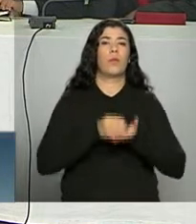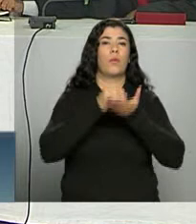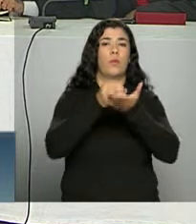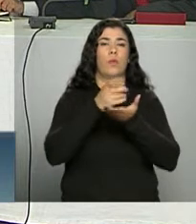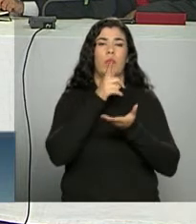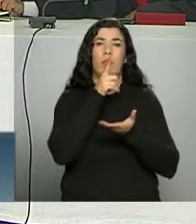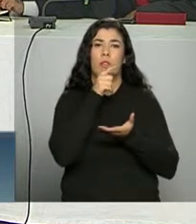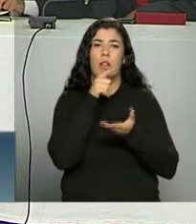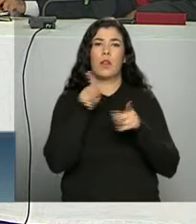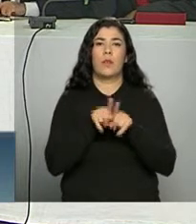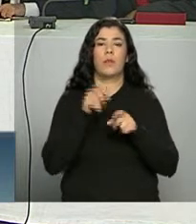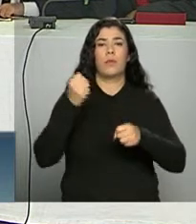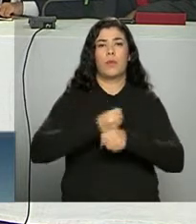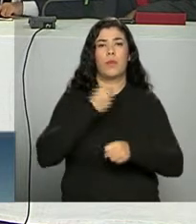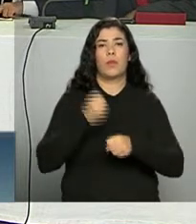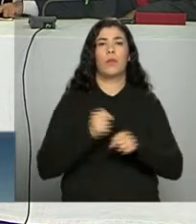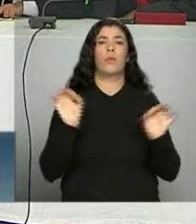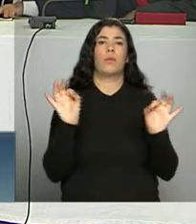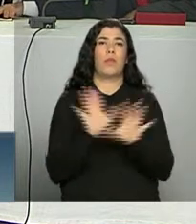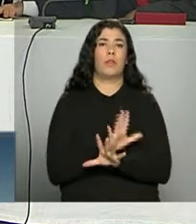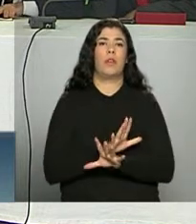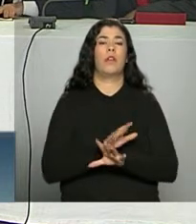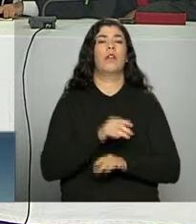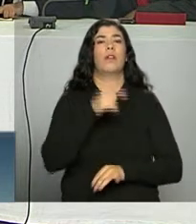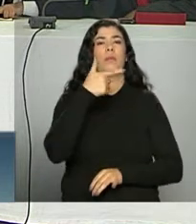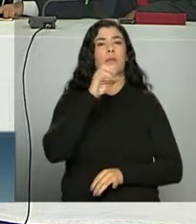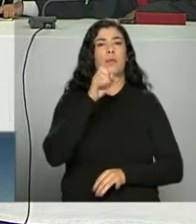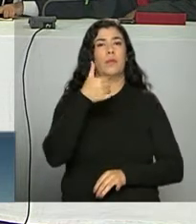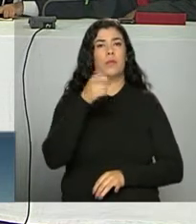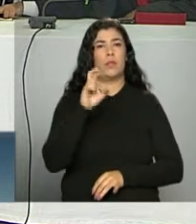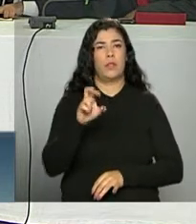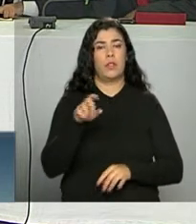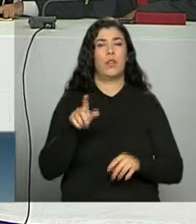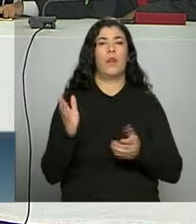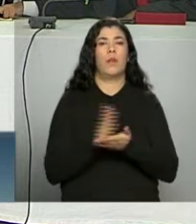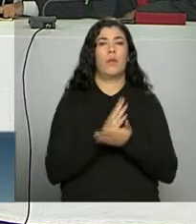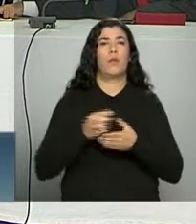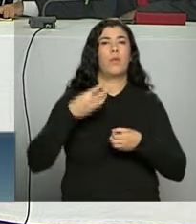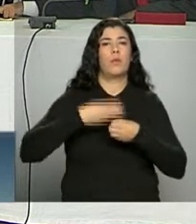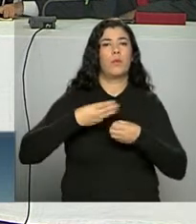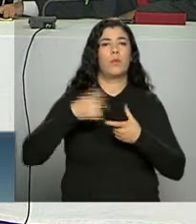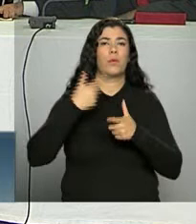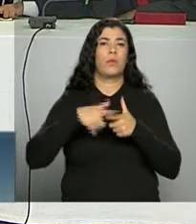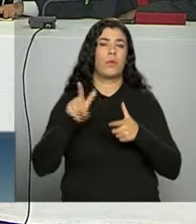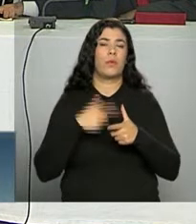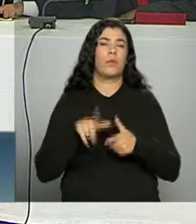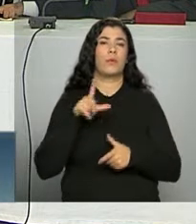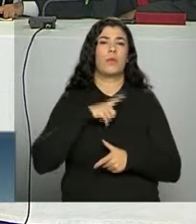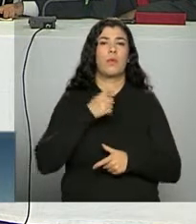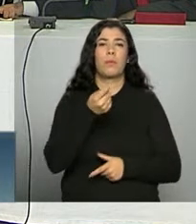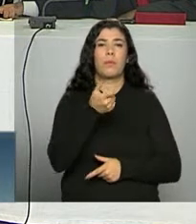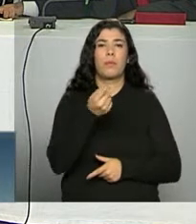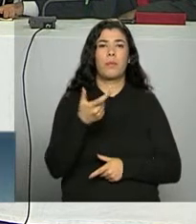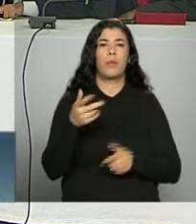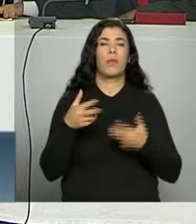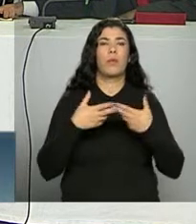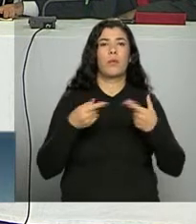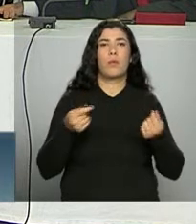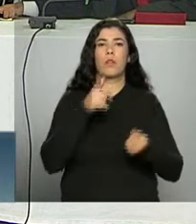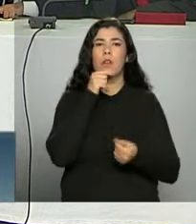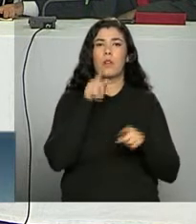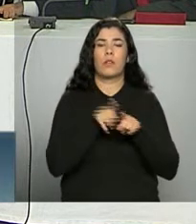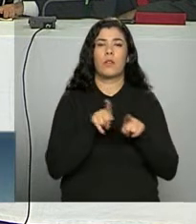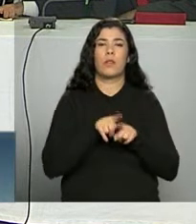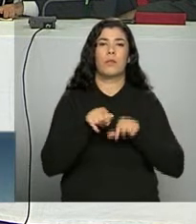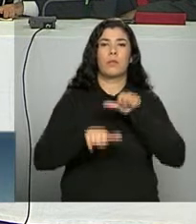água que termina este ano e 2015 município que estão colapsadas municípios sobre relacionamento as intervenções emergenciais